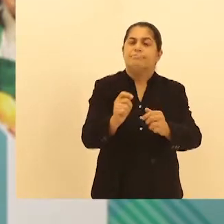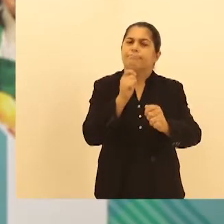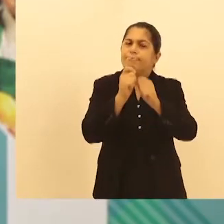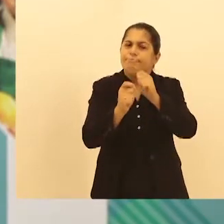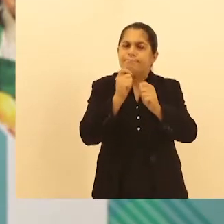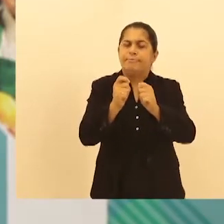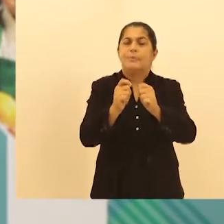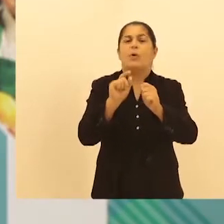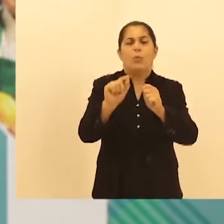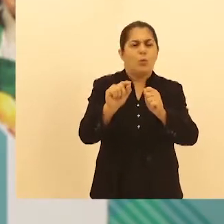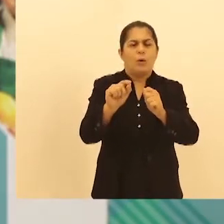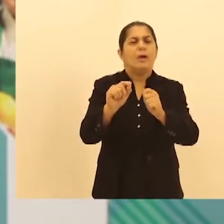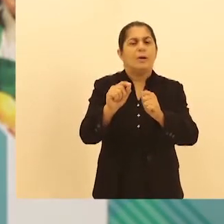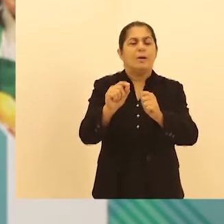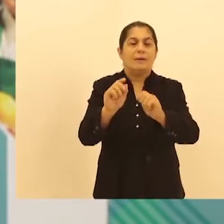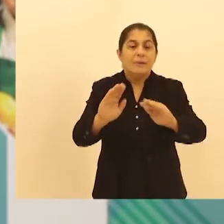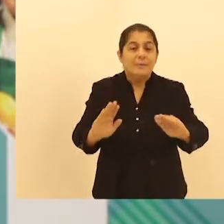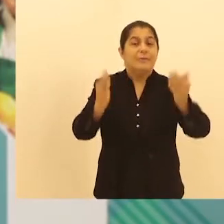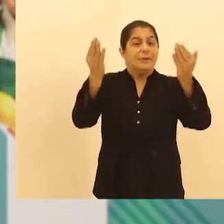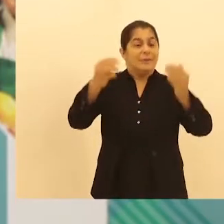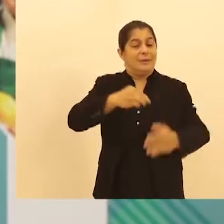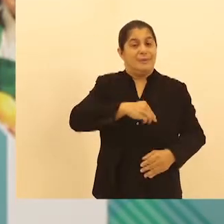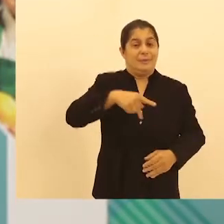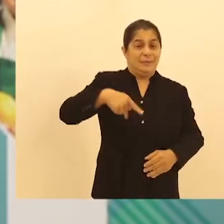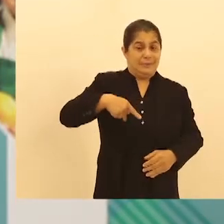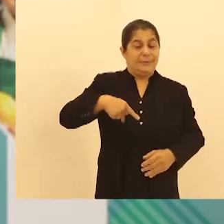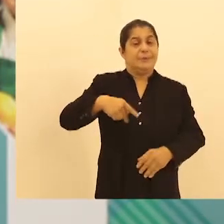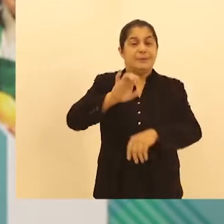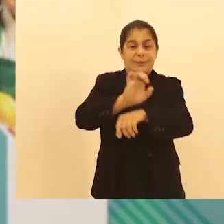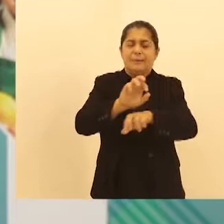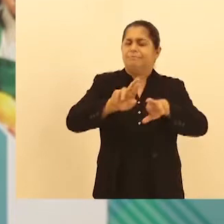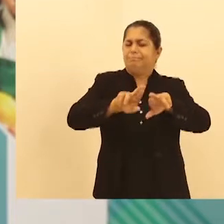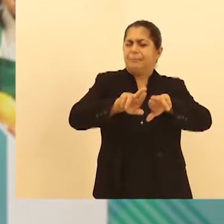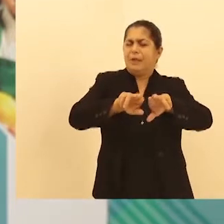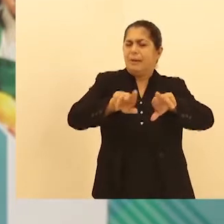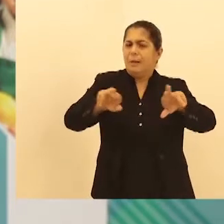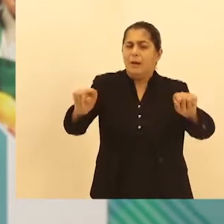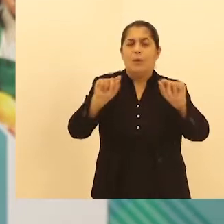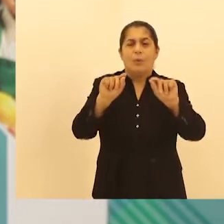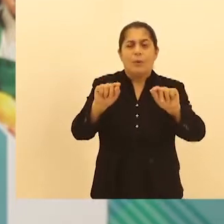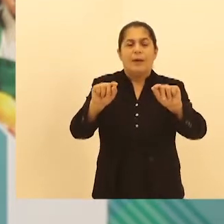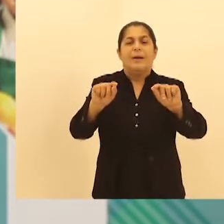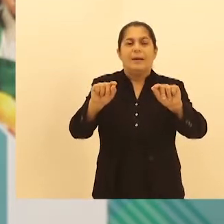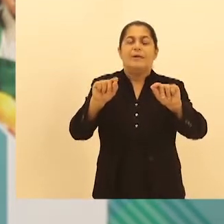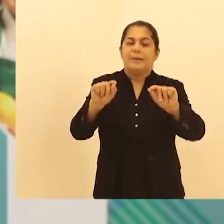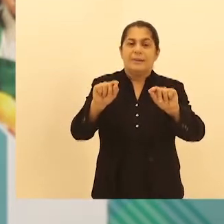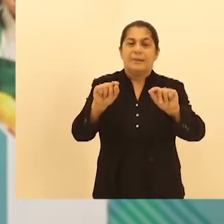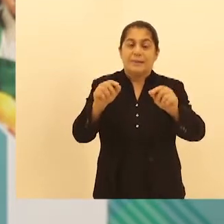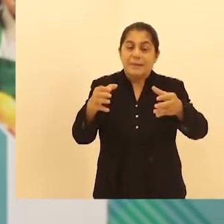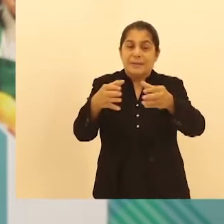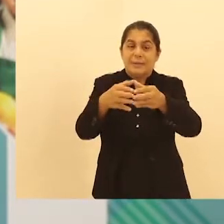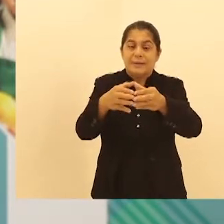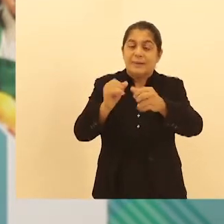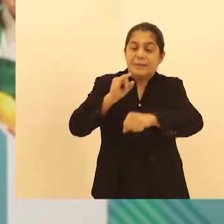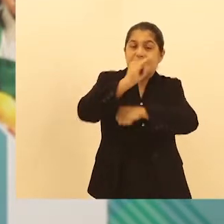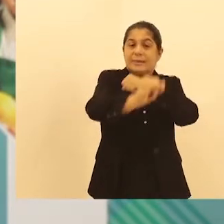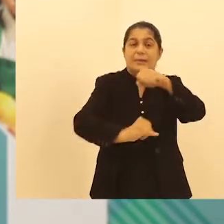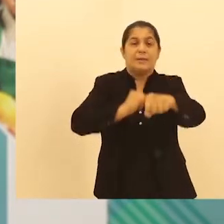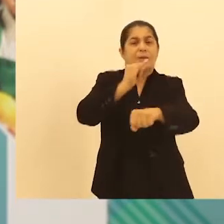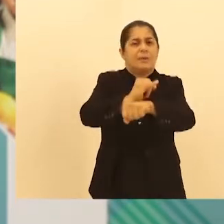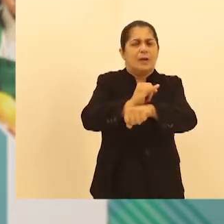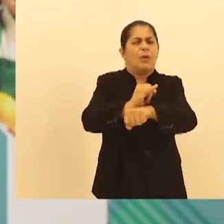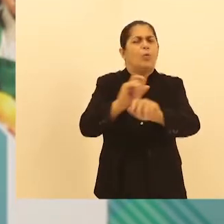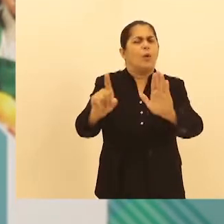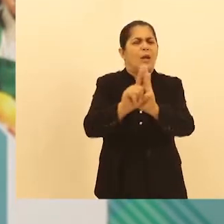reportagem sobre o evento promovido pelo ministério público estadual e outros órgãos para comemorar o que a comunidade internacional considera